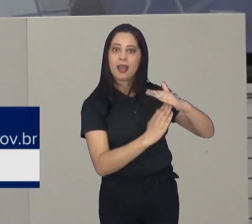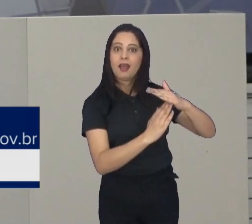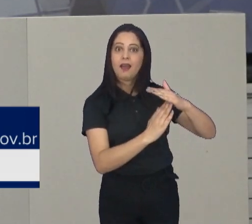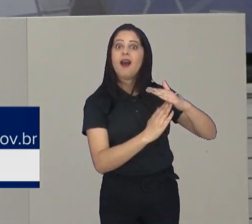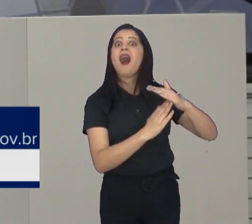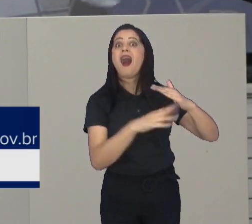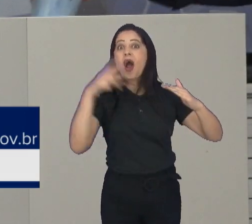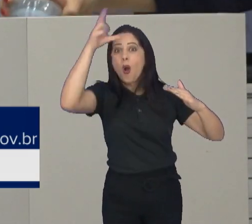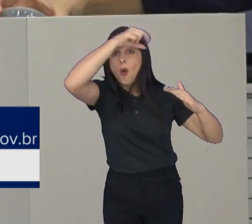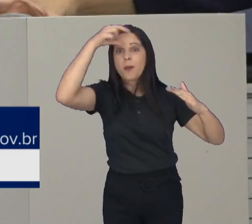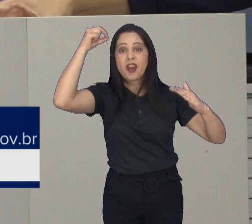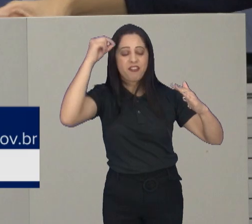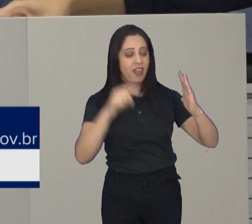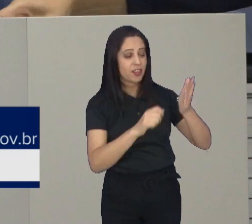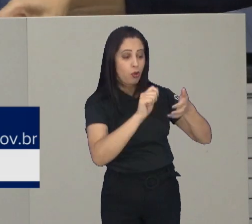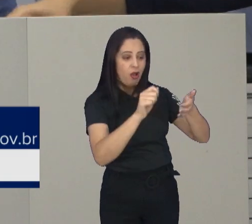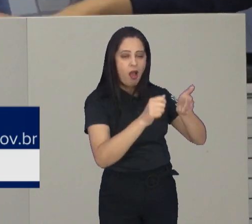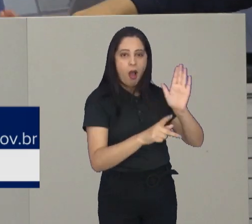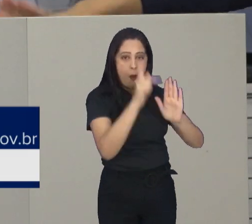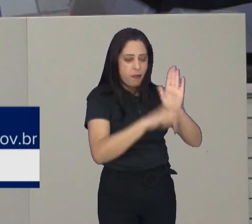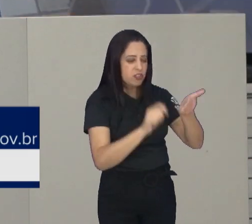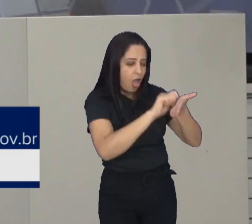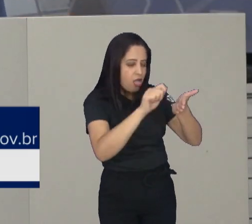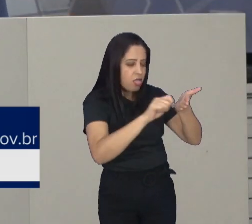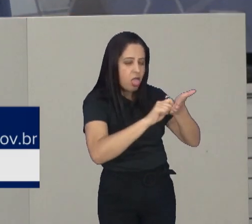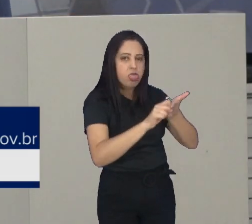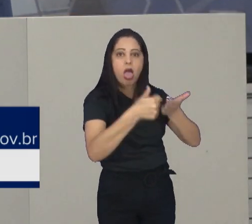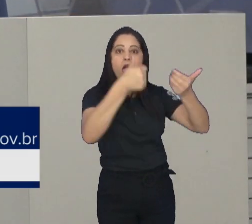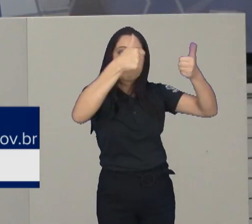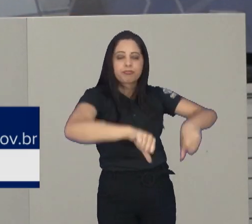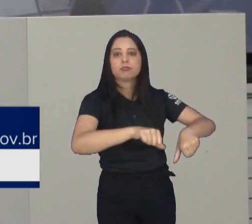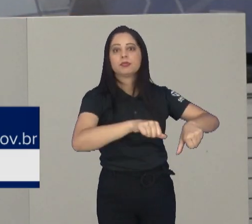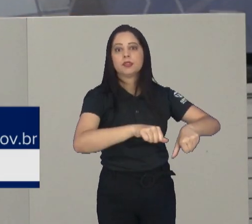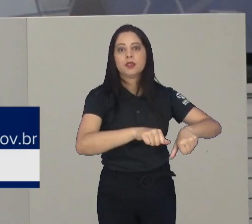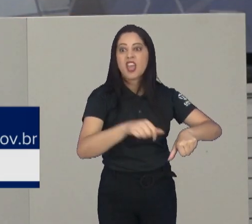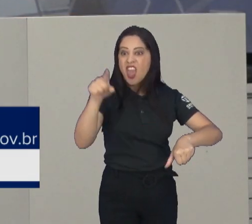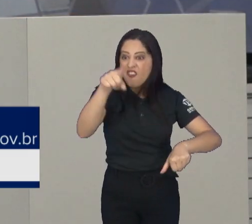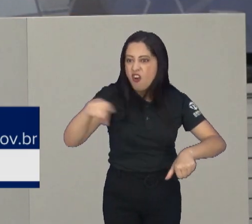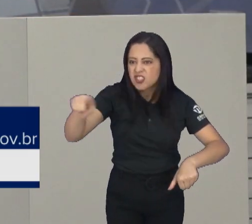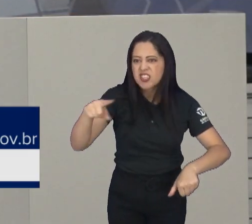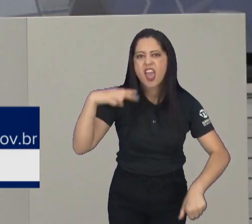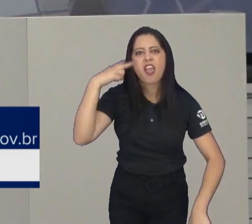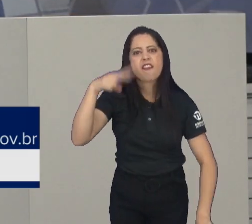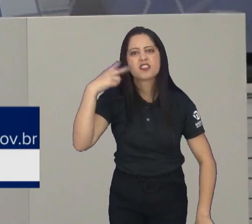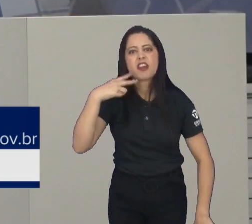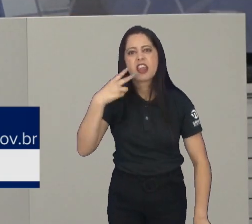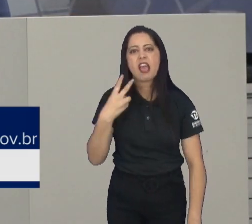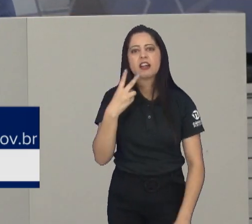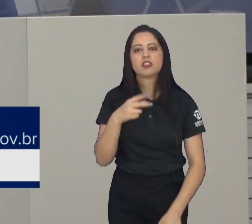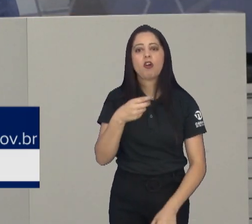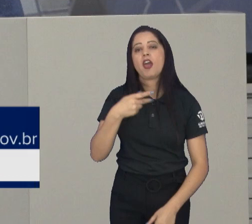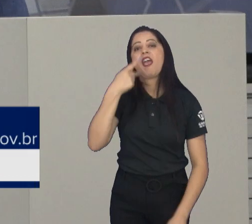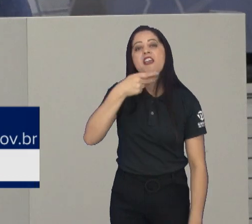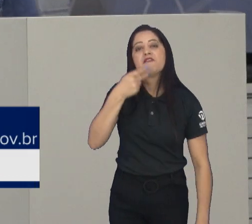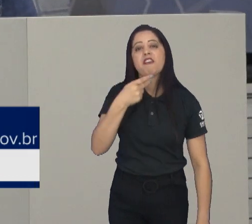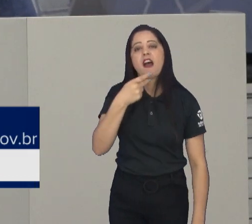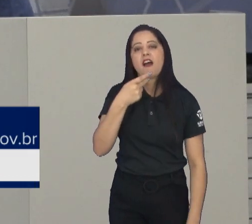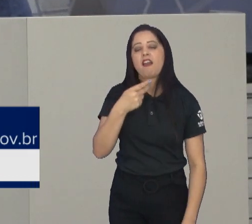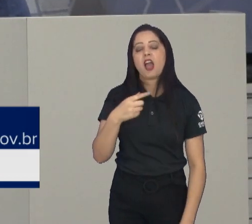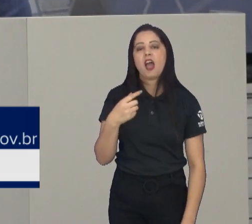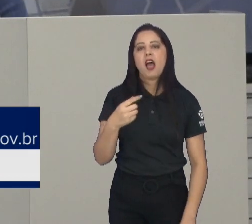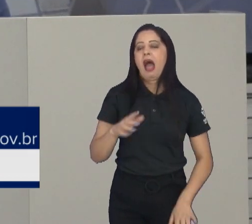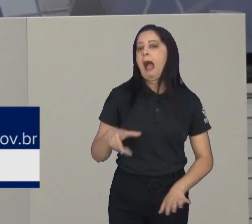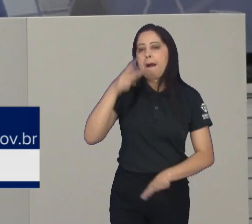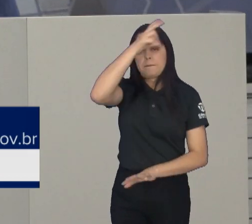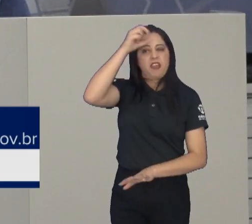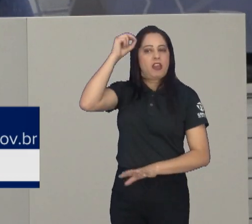deixar pior. Conseguiu piorar. E tem vereador foca que vem aqui no microfone falar que a gente não quer valorizar os